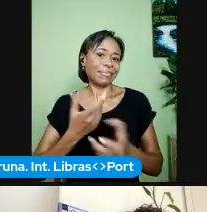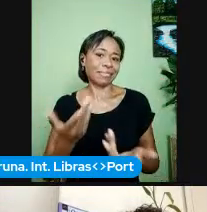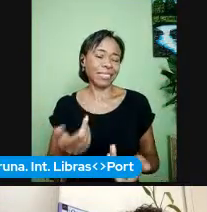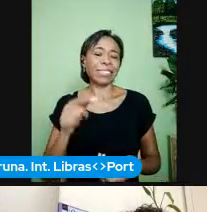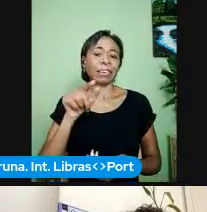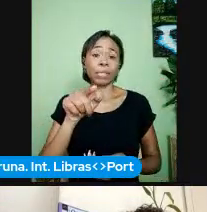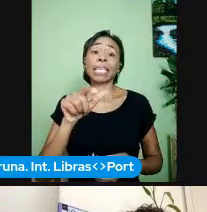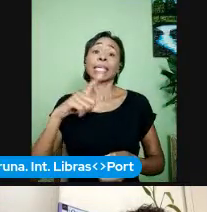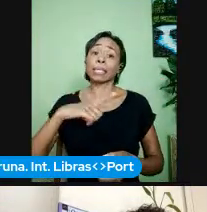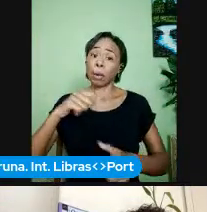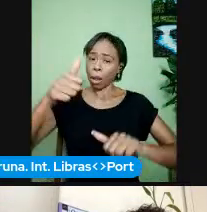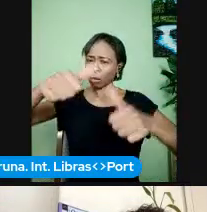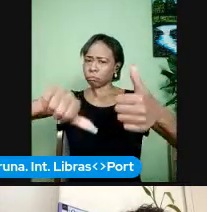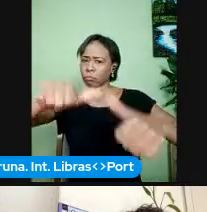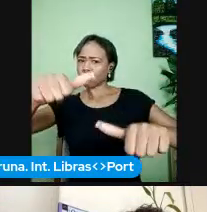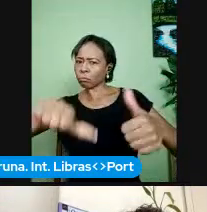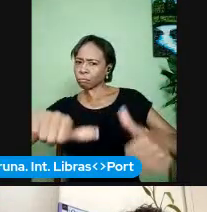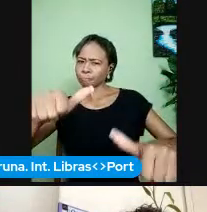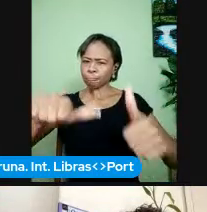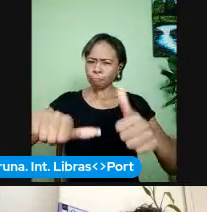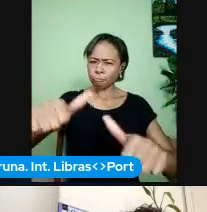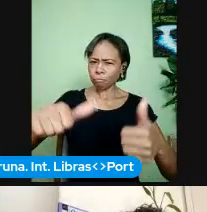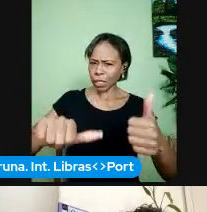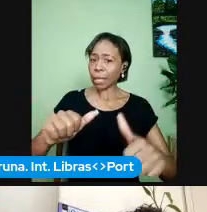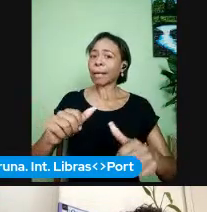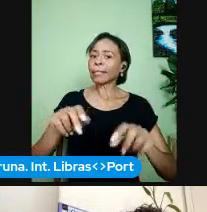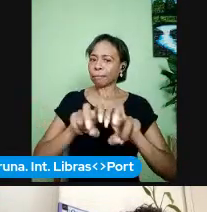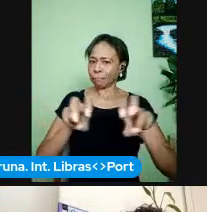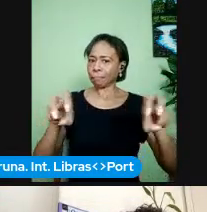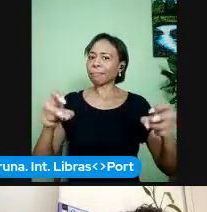uma banca, inclusive de mercado. Vem um pessoal